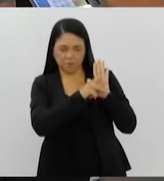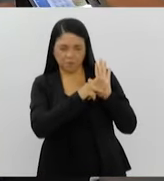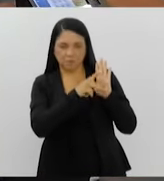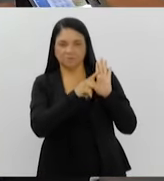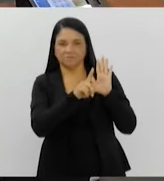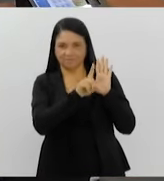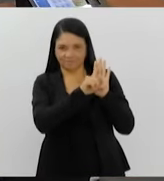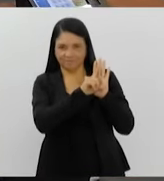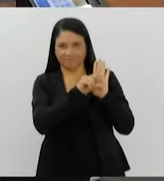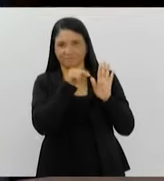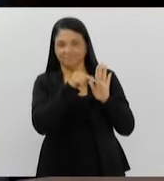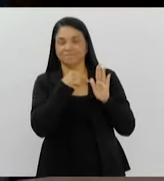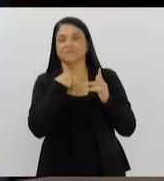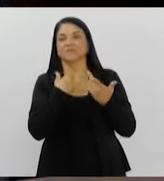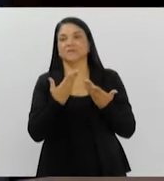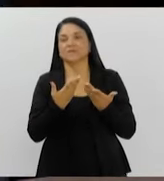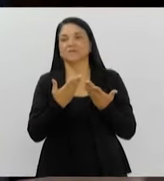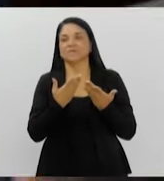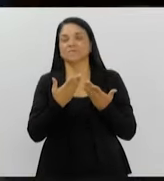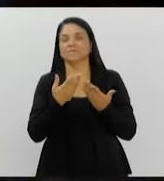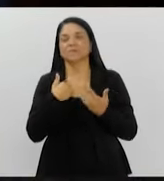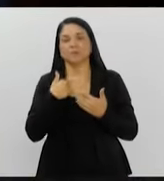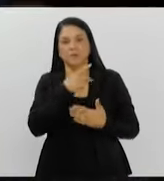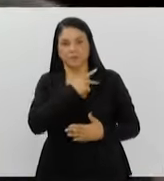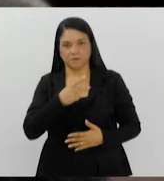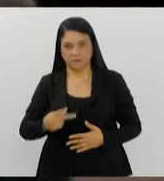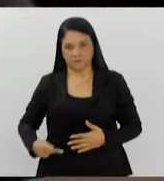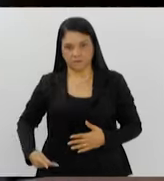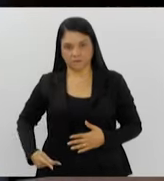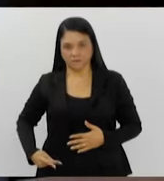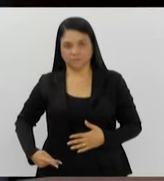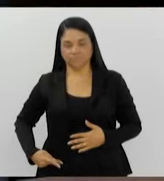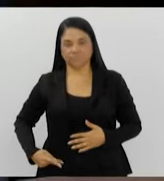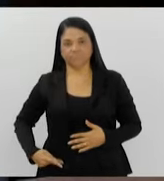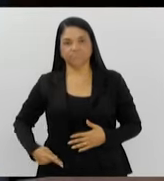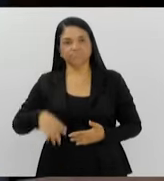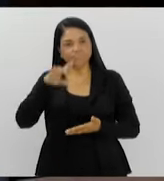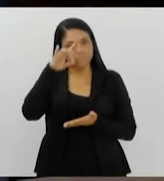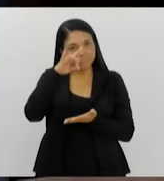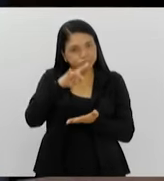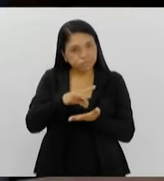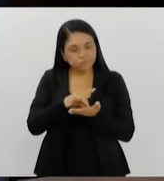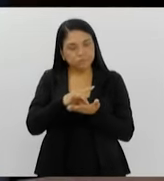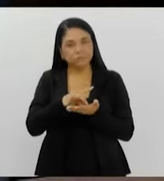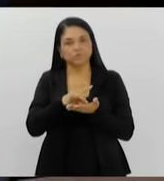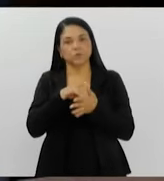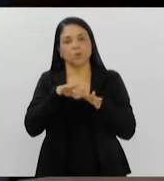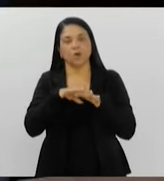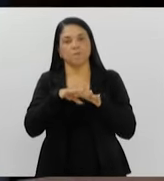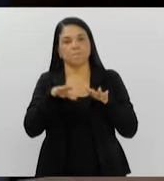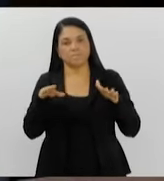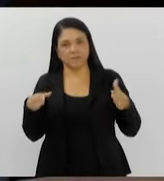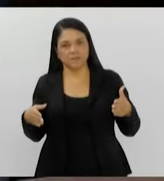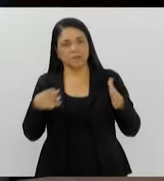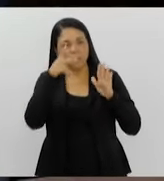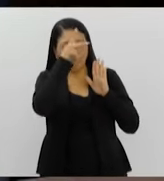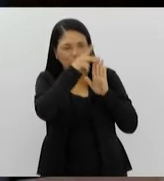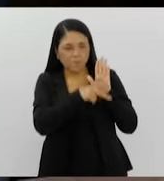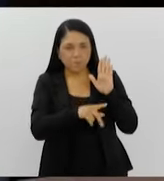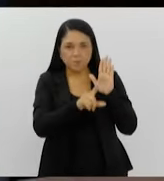Deputado Luiz Paulo senhor presidente queria confirmar com a mesa se o projeto